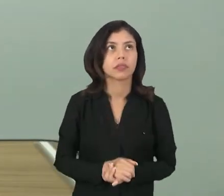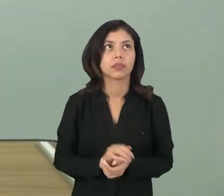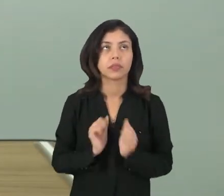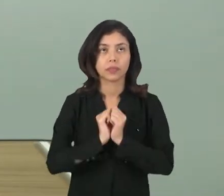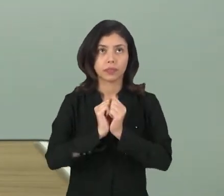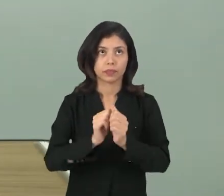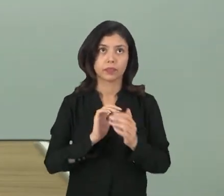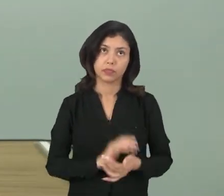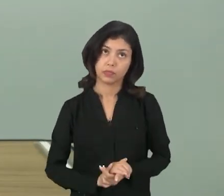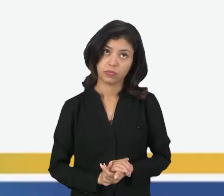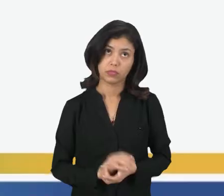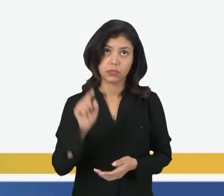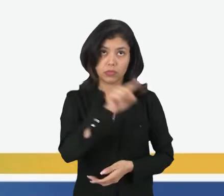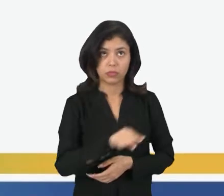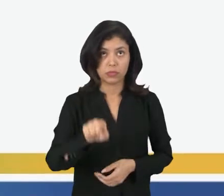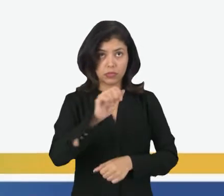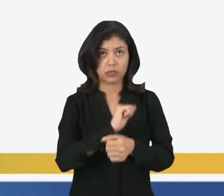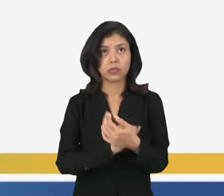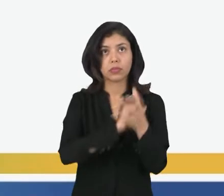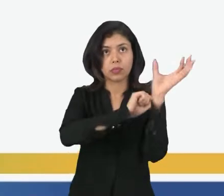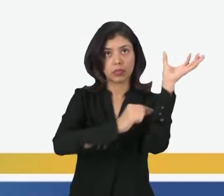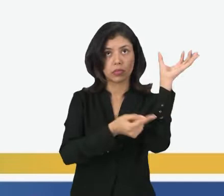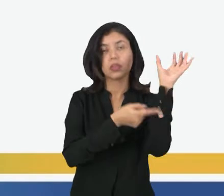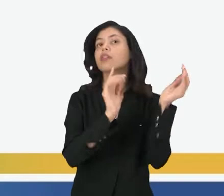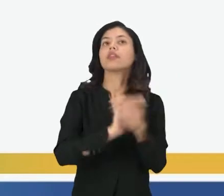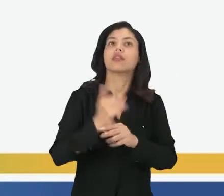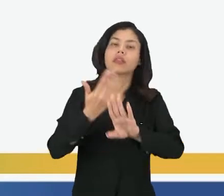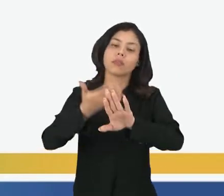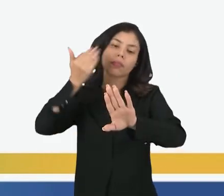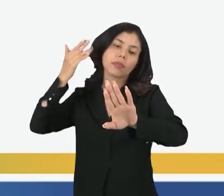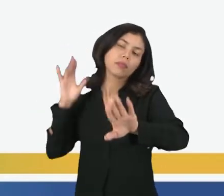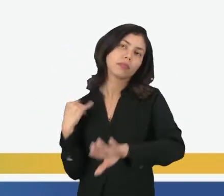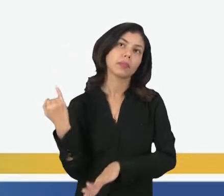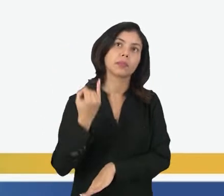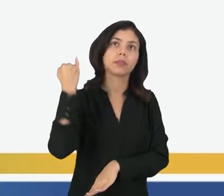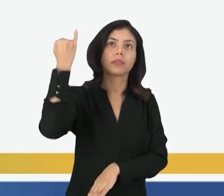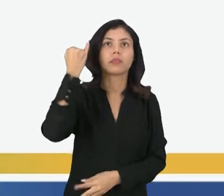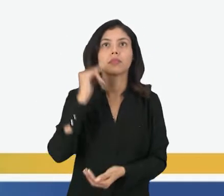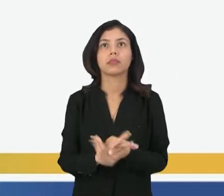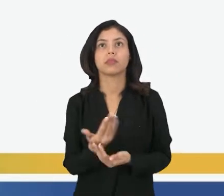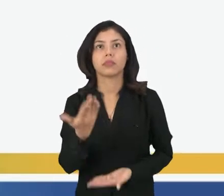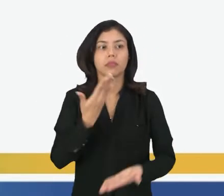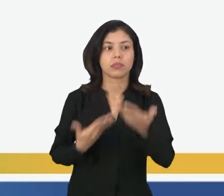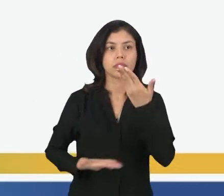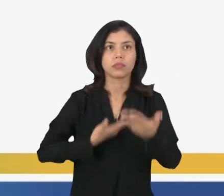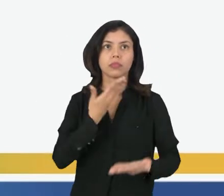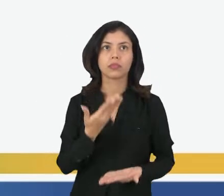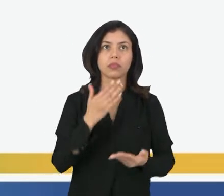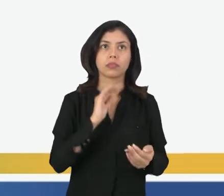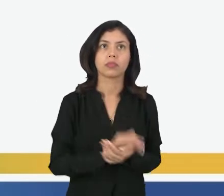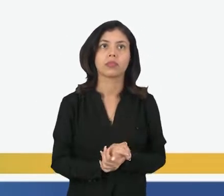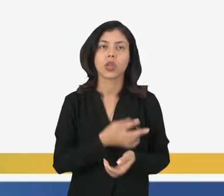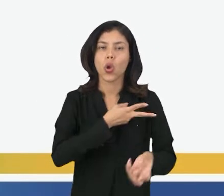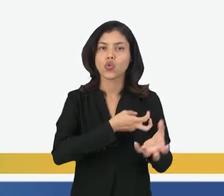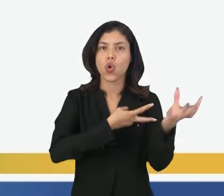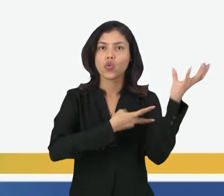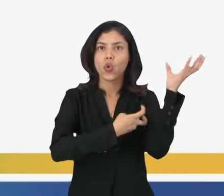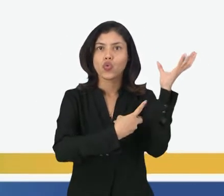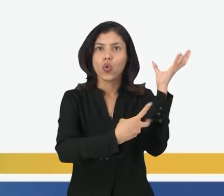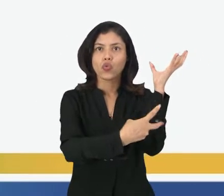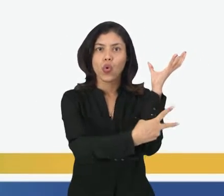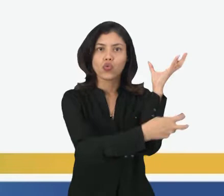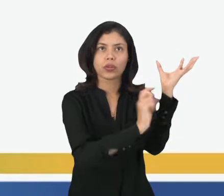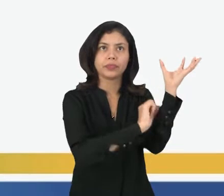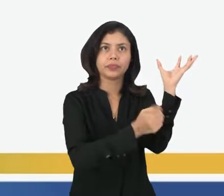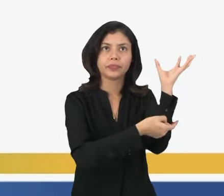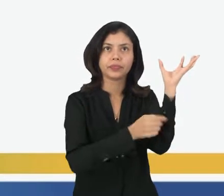lá juntos. O ciclo da borracha foi uma época importante e está relacionado com a